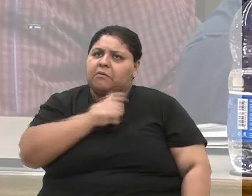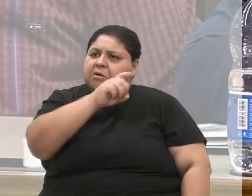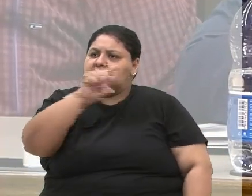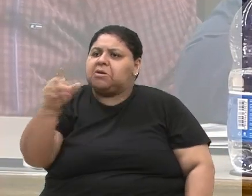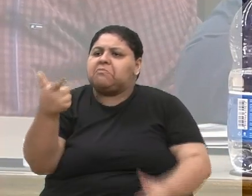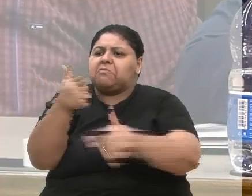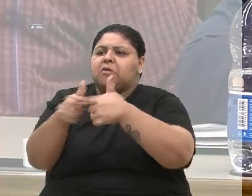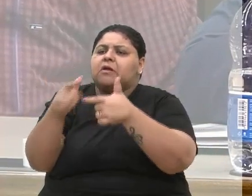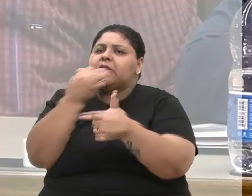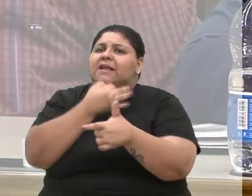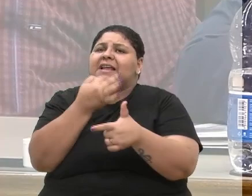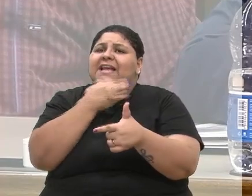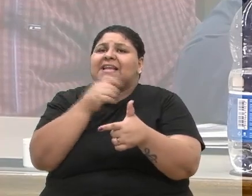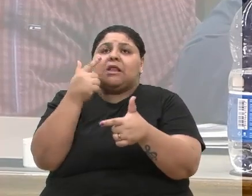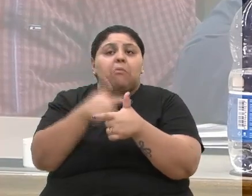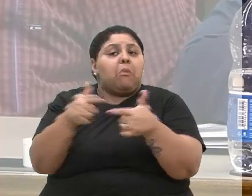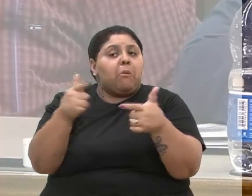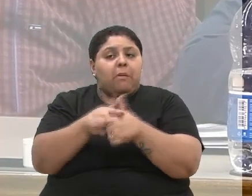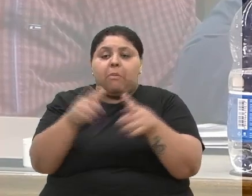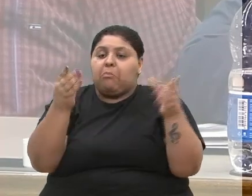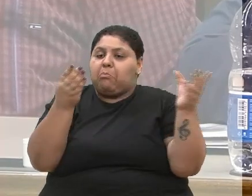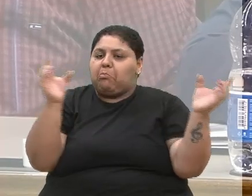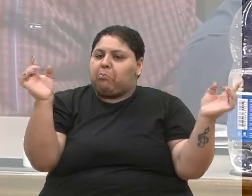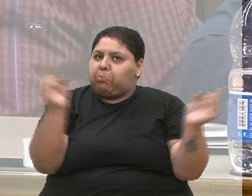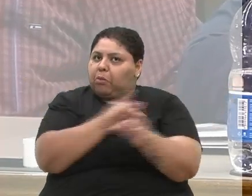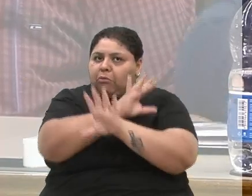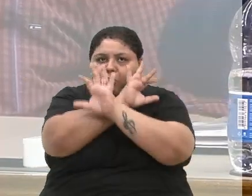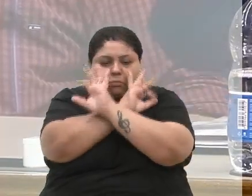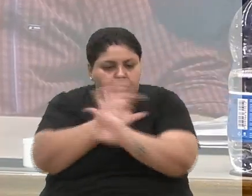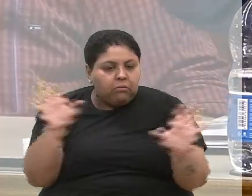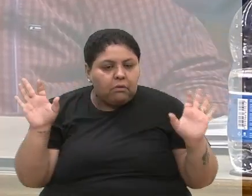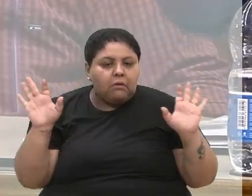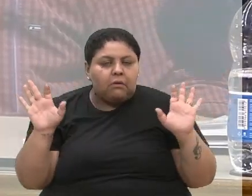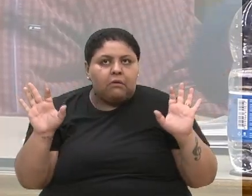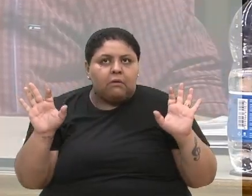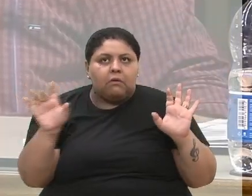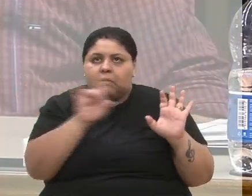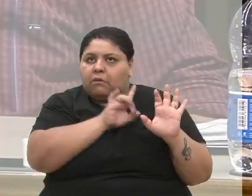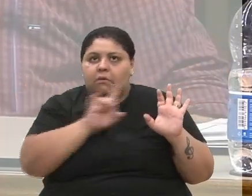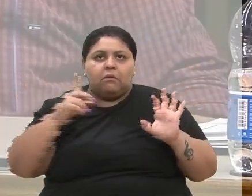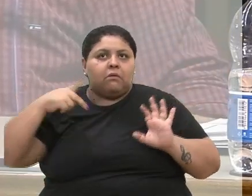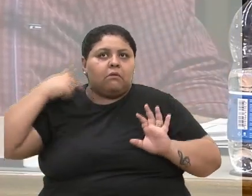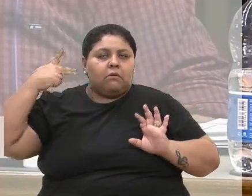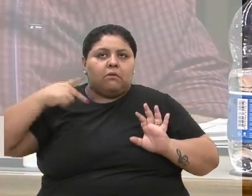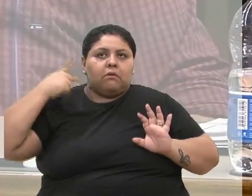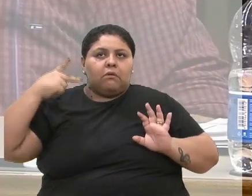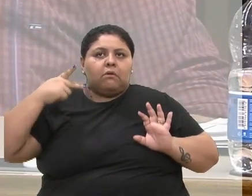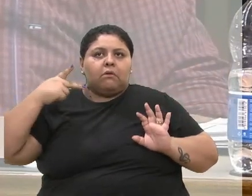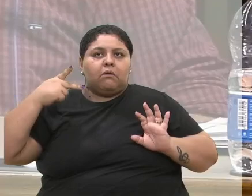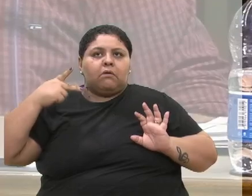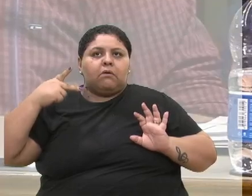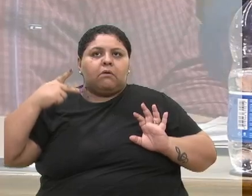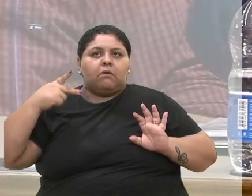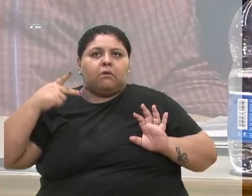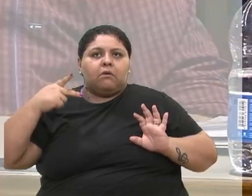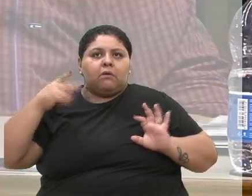problemas, Caxias do Sul já tem problema que chega. Que chega, a gente não dá conta. E não é, vereador, não é edição esse teu vídeo,